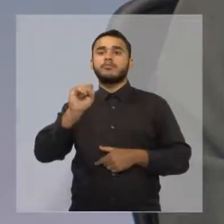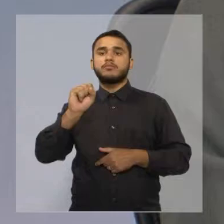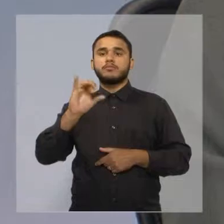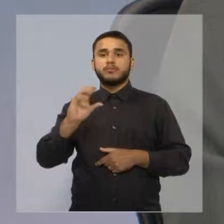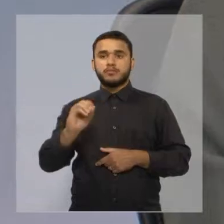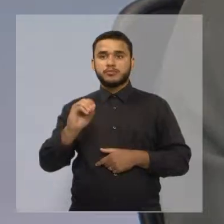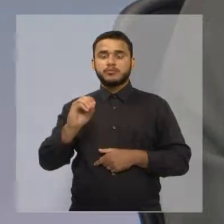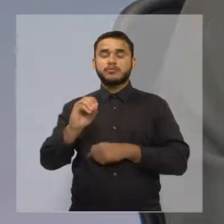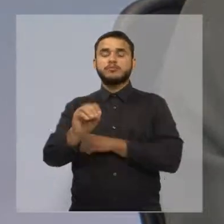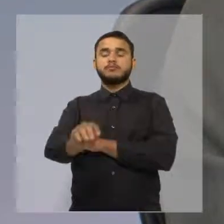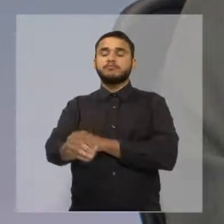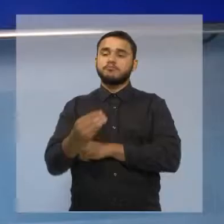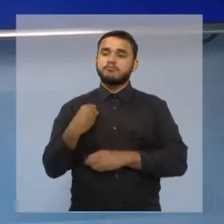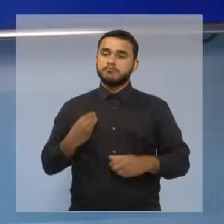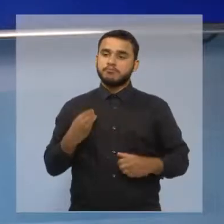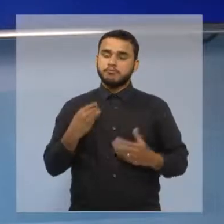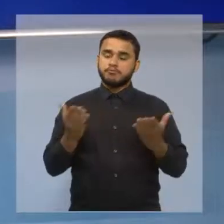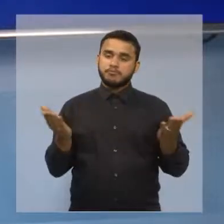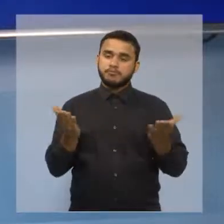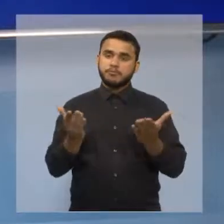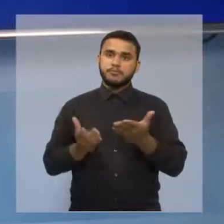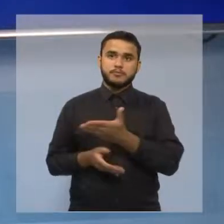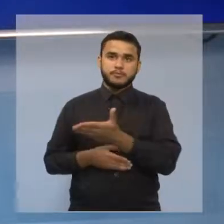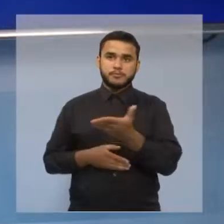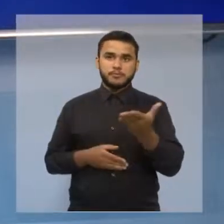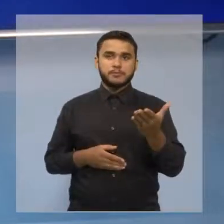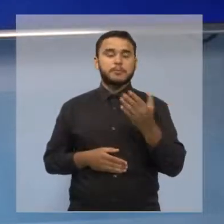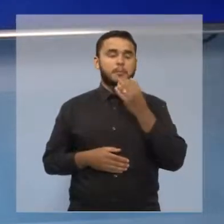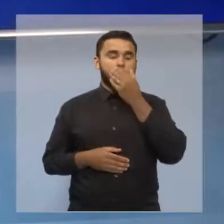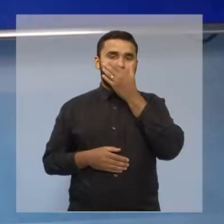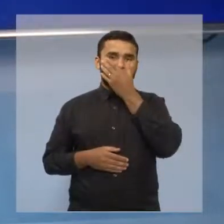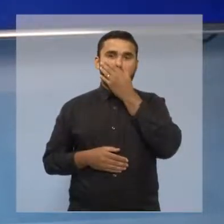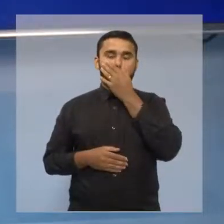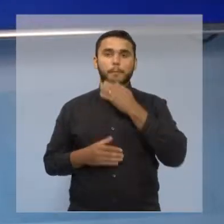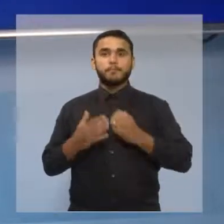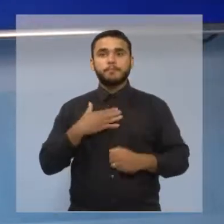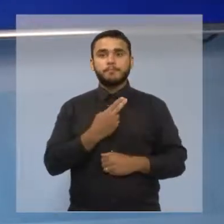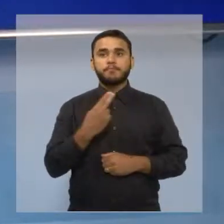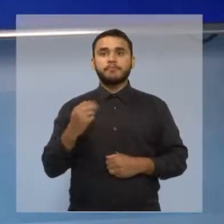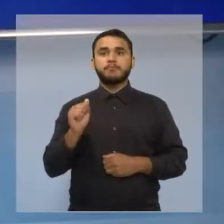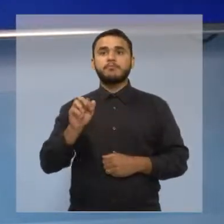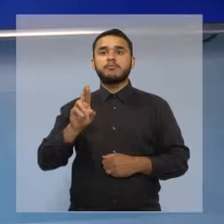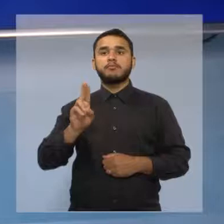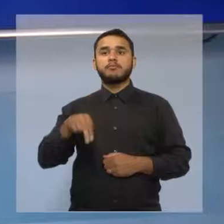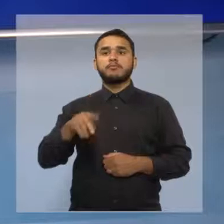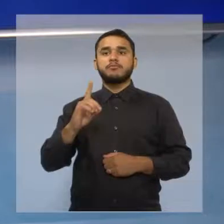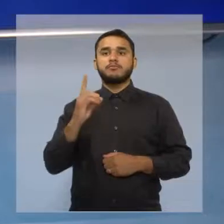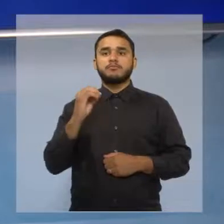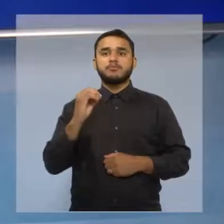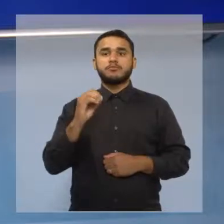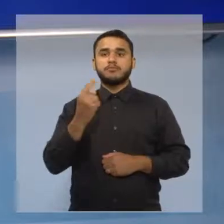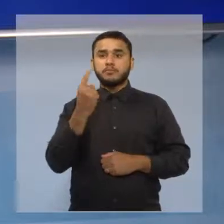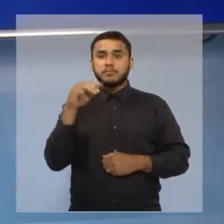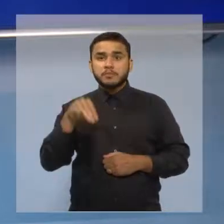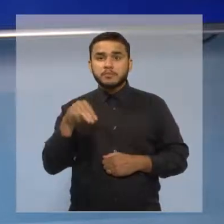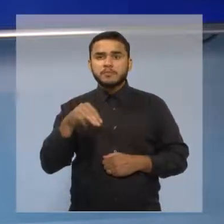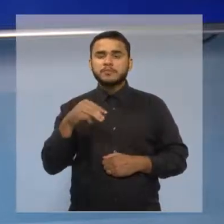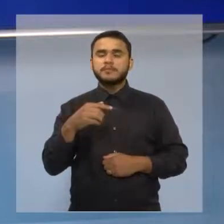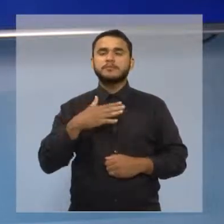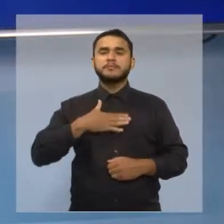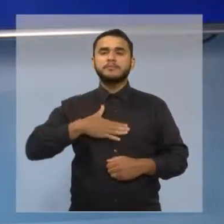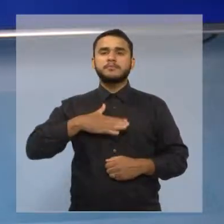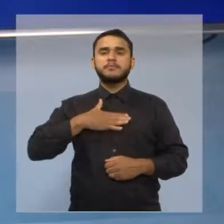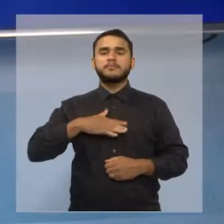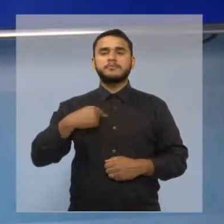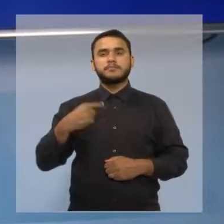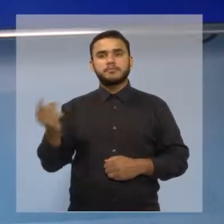dá o prazer da sua participação nesta equipe de debatedores. Eu sou Arnaldo Santos. Peço a você apenas um minuto